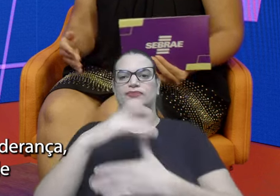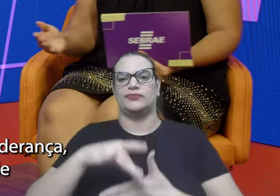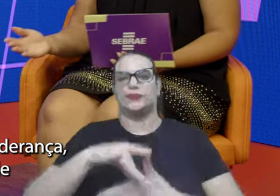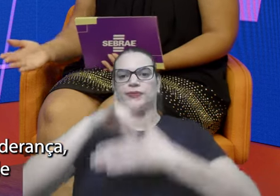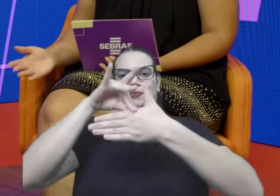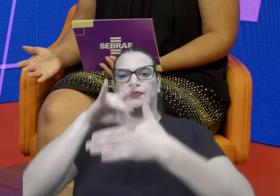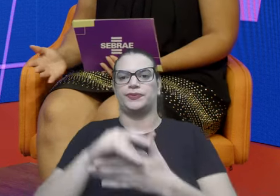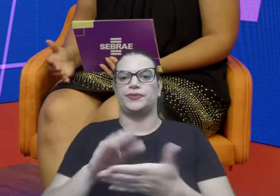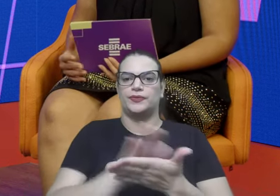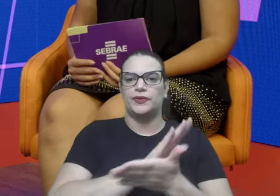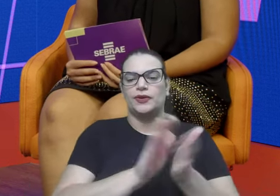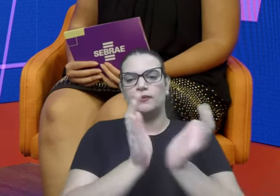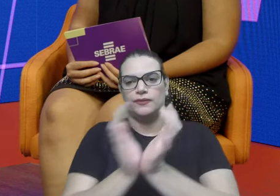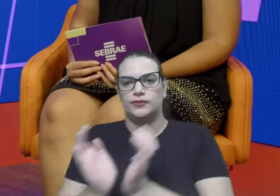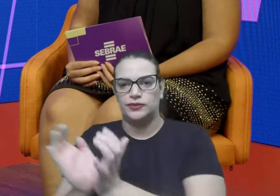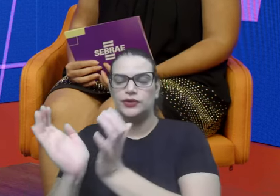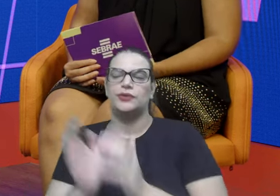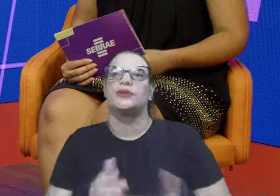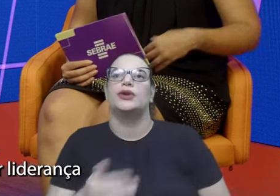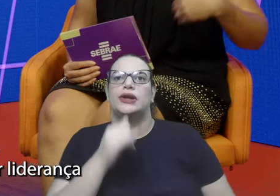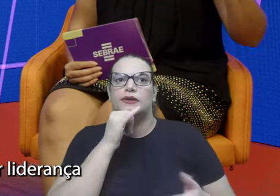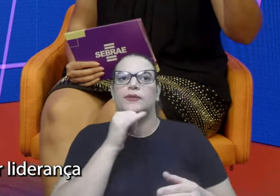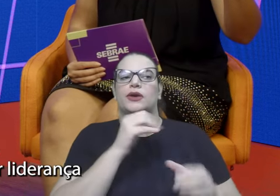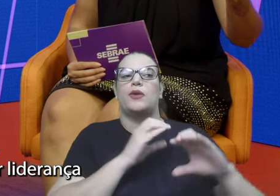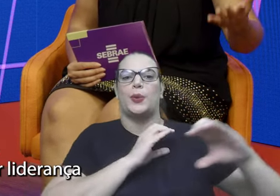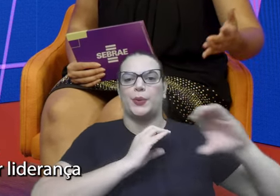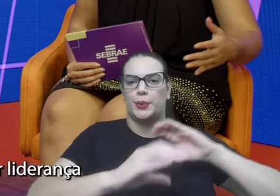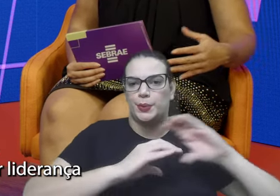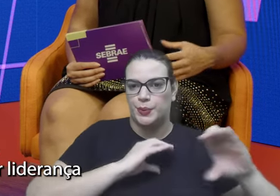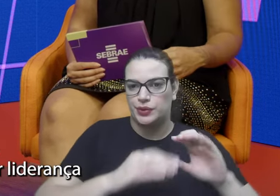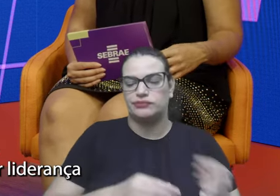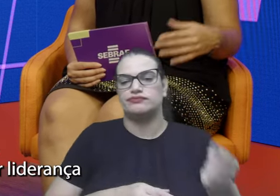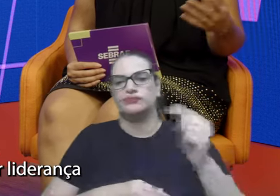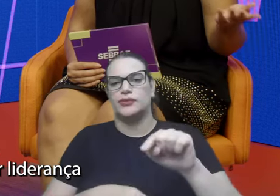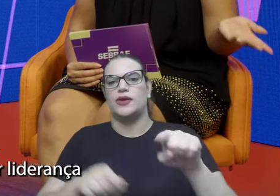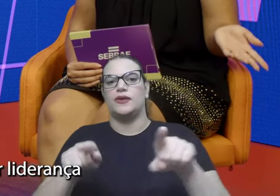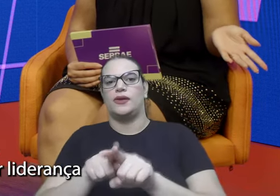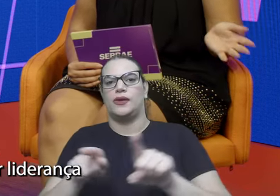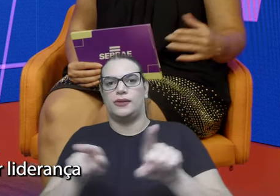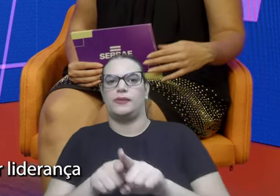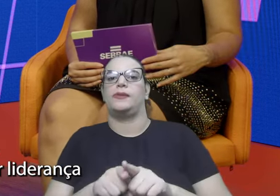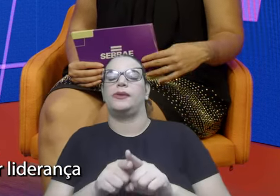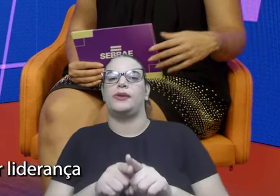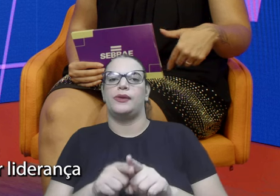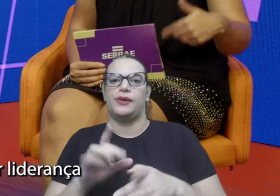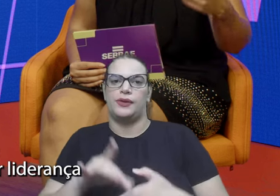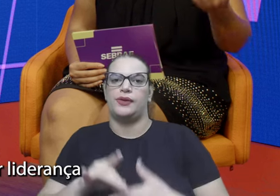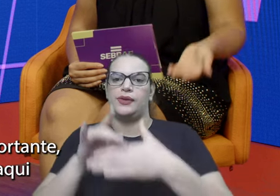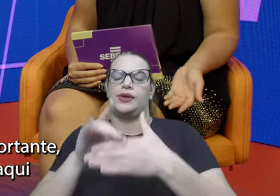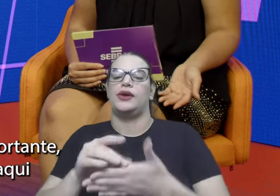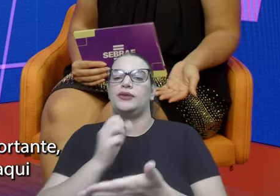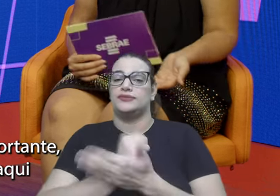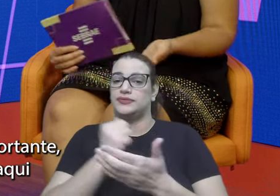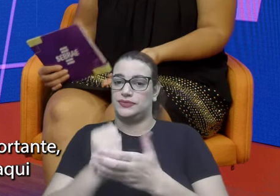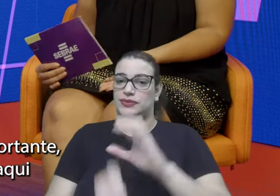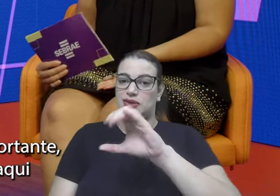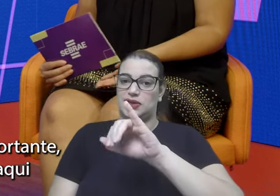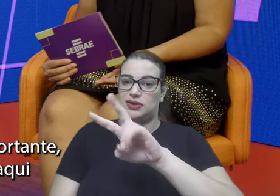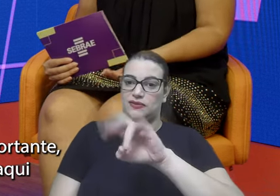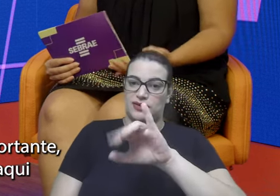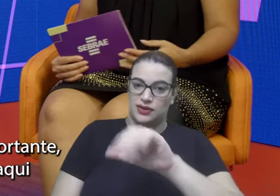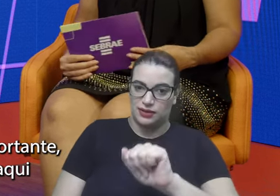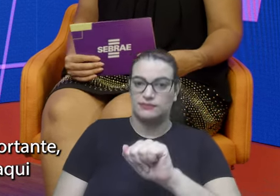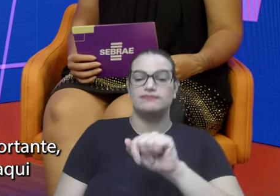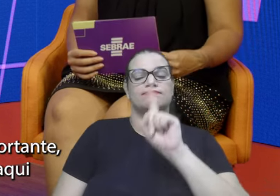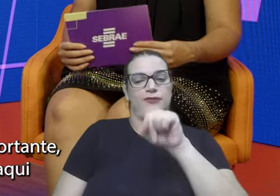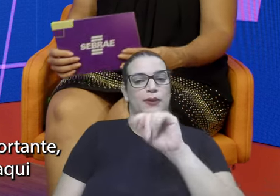liderança de alguns grupos Então a gente tem tanto a parte de comunicação mas a gente tem também trabalhar a liderança cívica que é extremamente